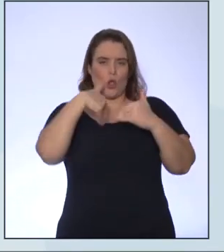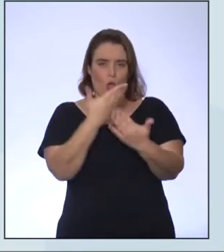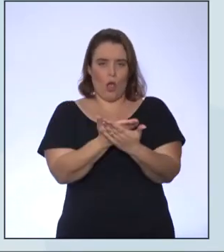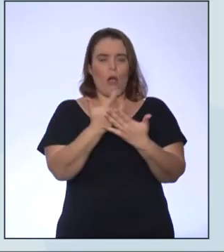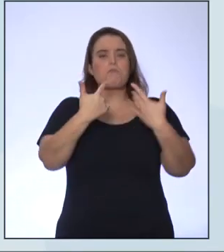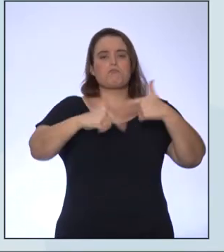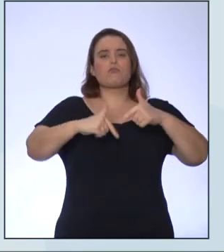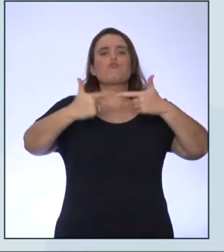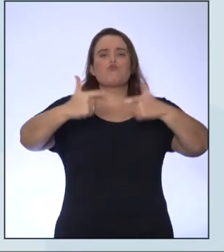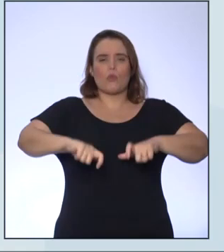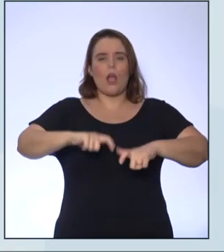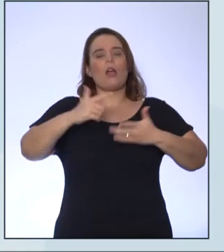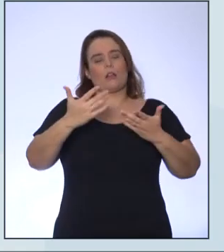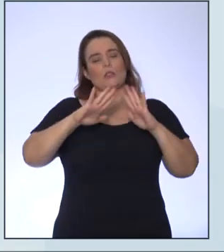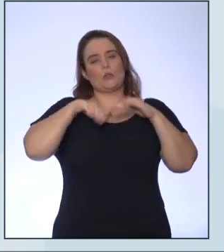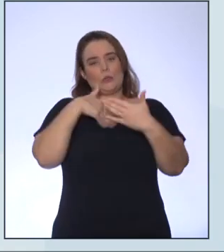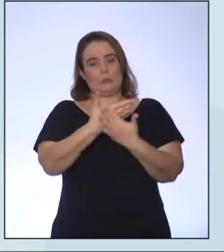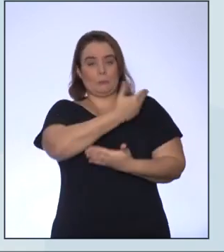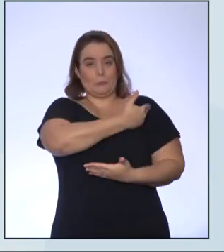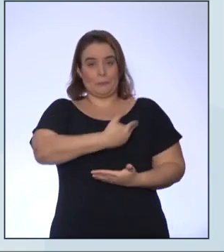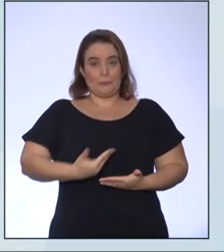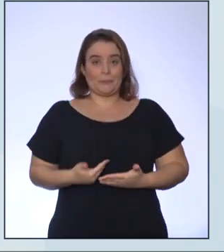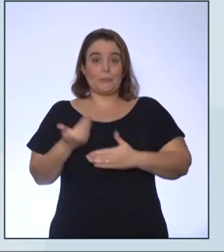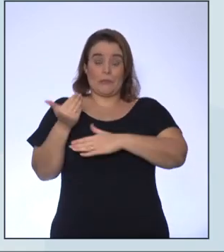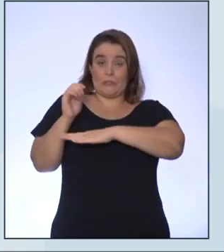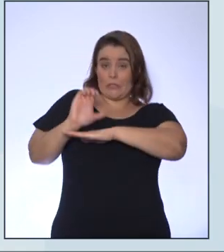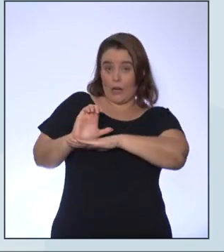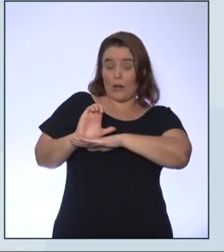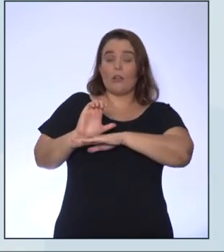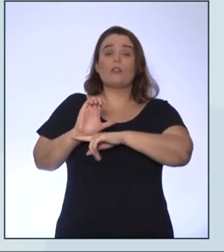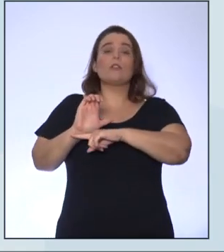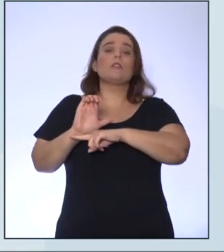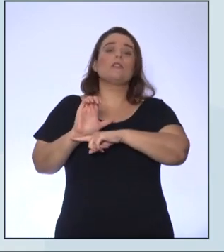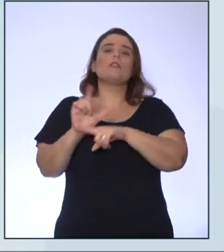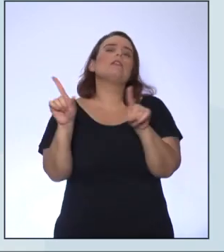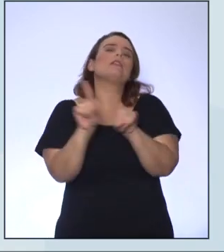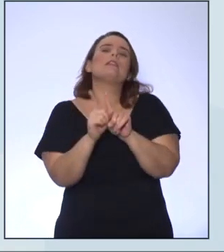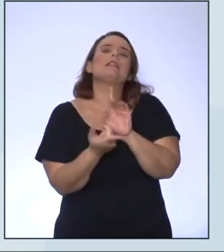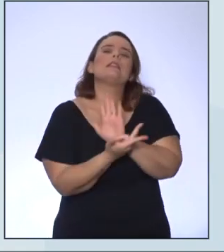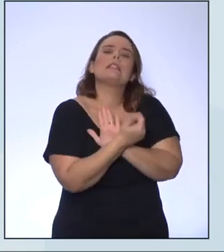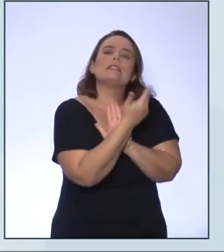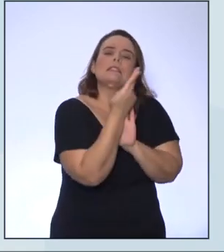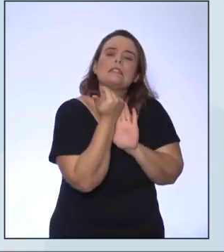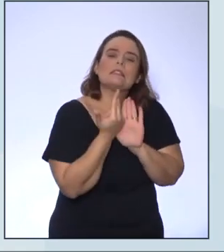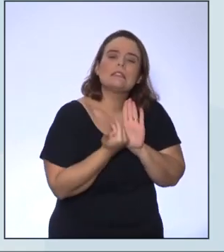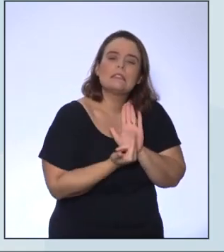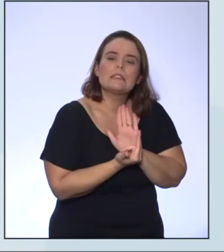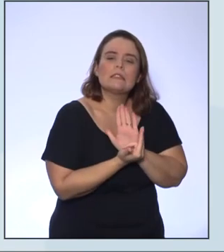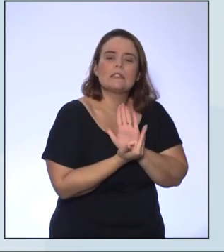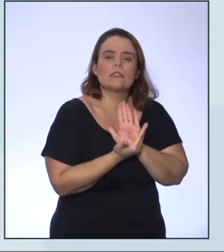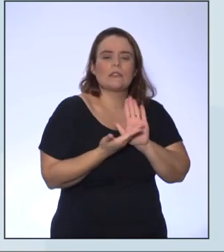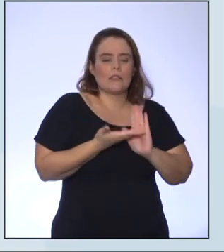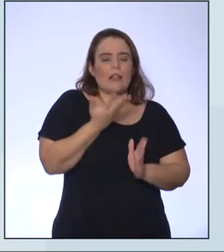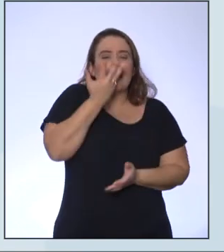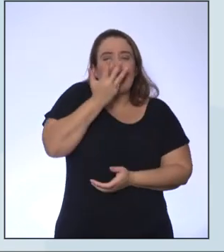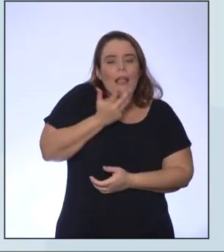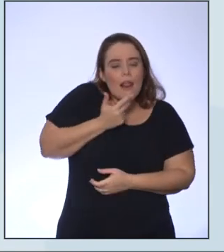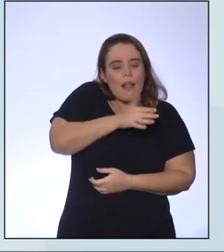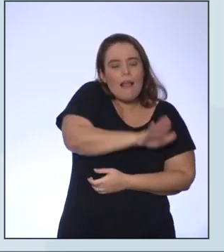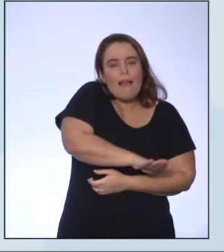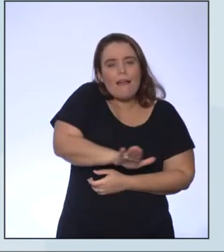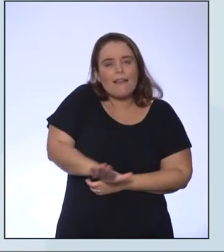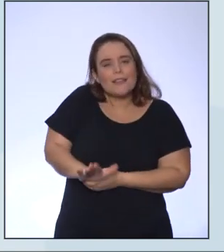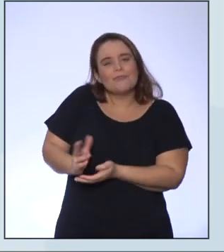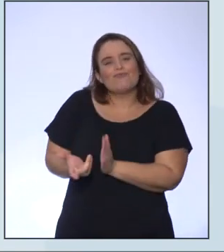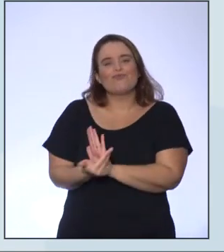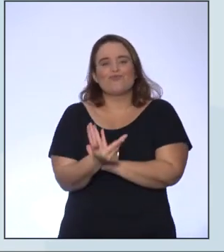da rede pública, né, estadual. E nós temos um desenho, né, de algumas crianças que